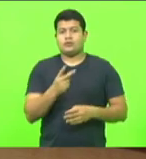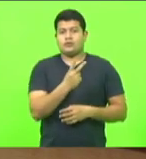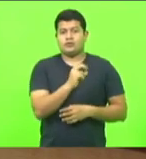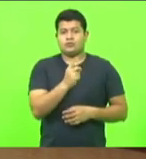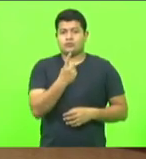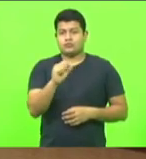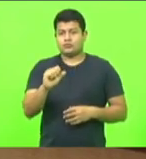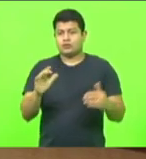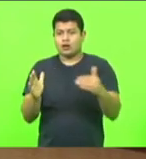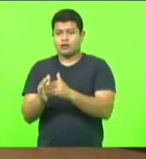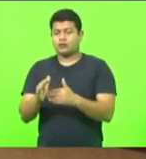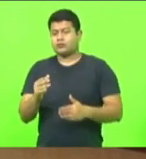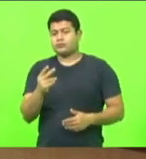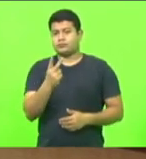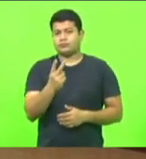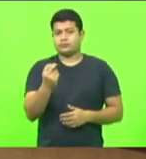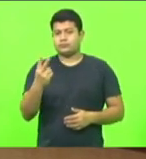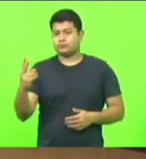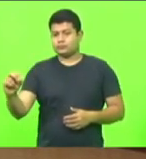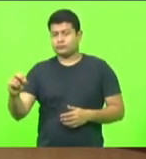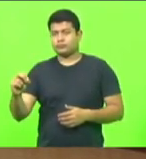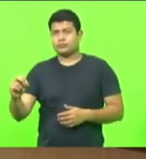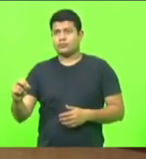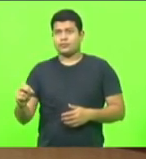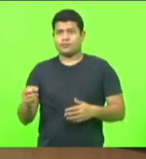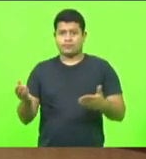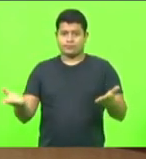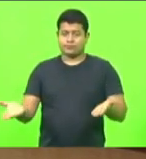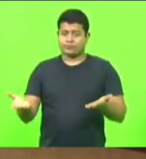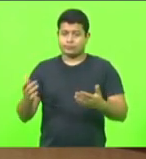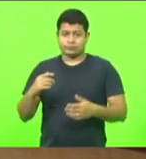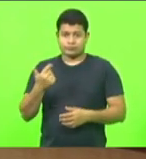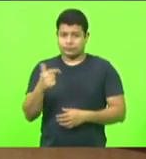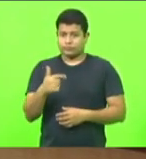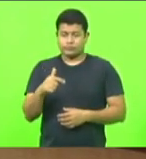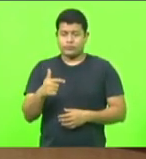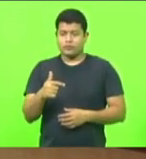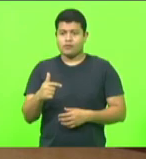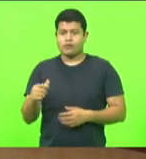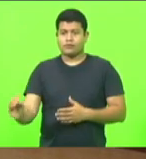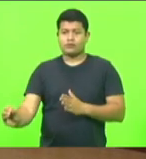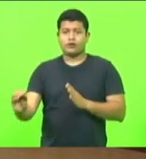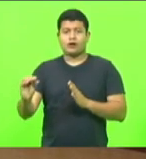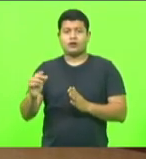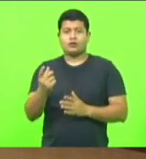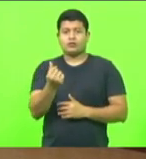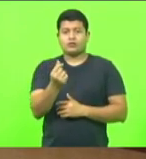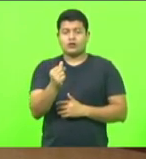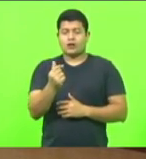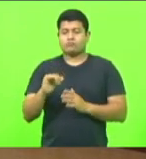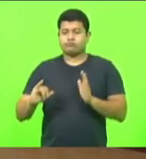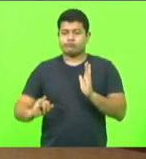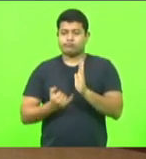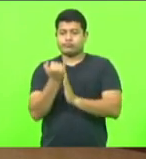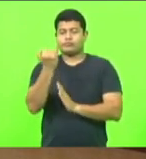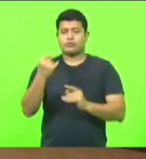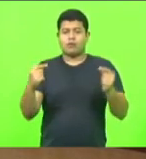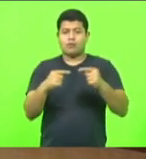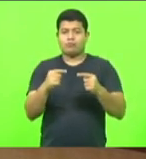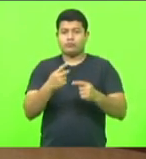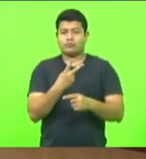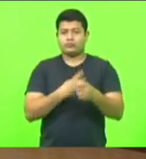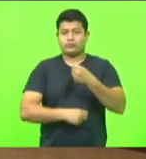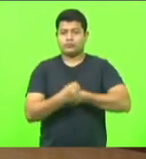o público não receberá, este público não receberá na integralidade a inflação do ano de 2021. Desta forma, e pelo fato de